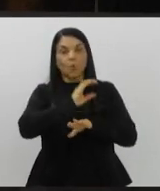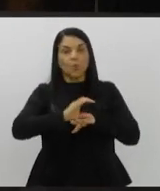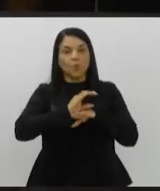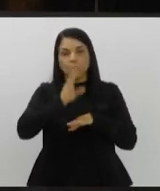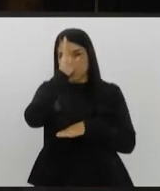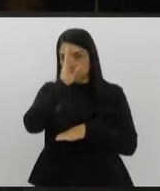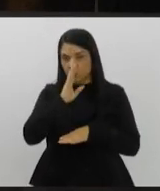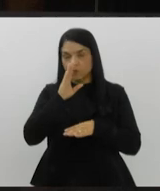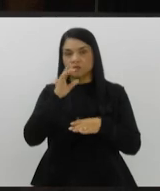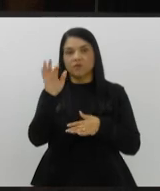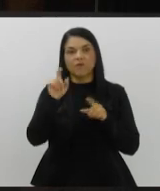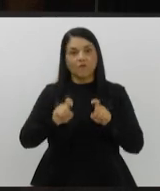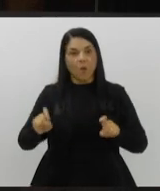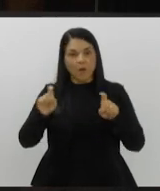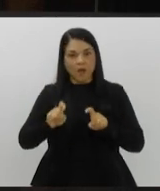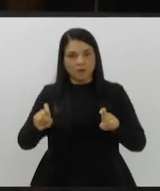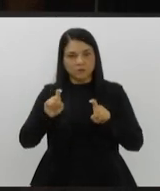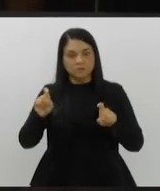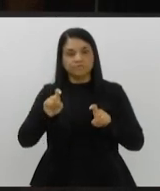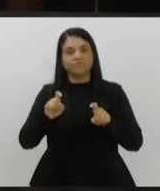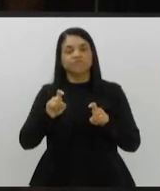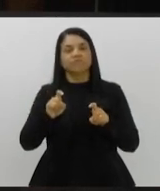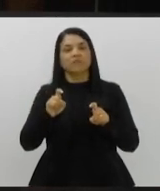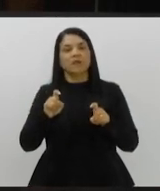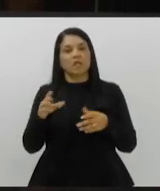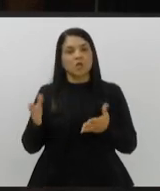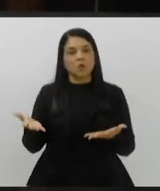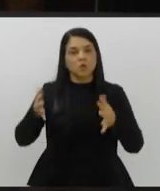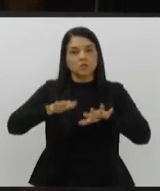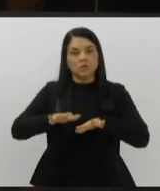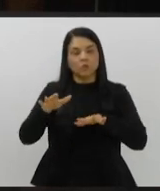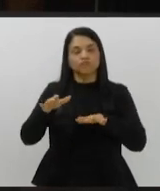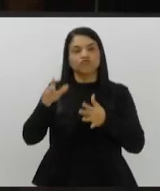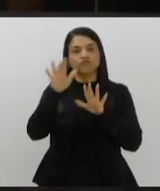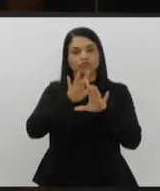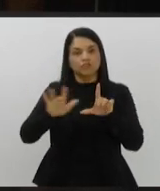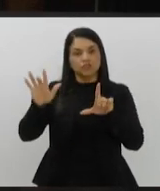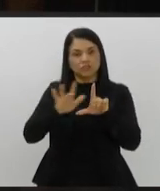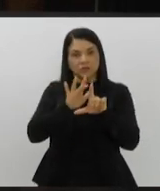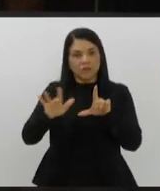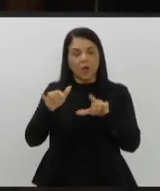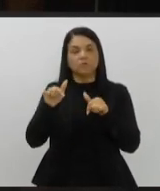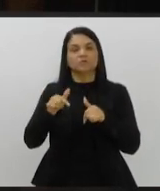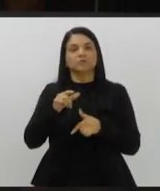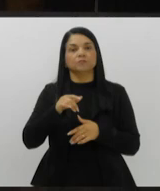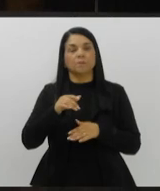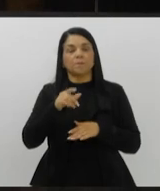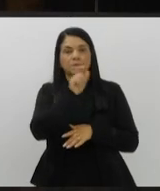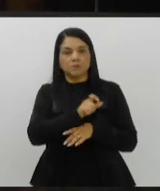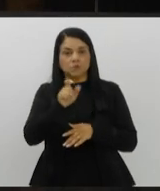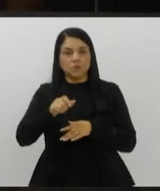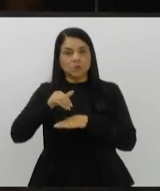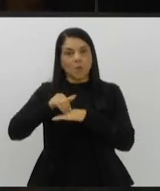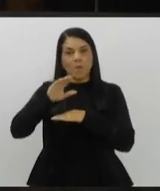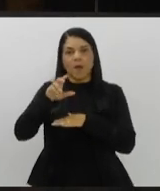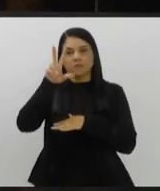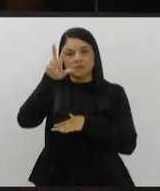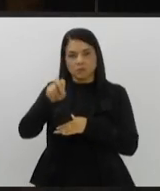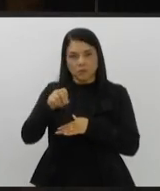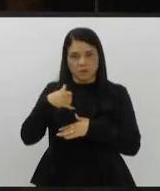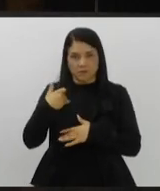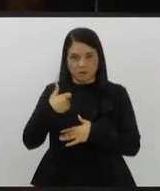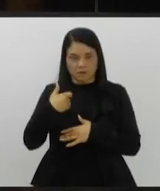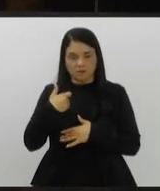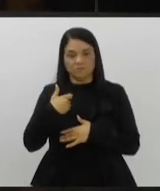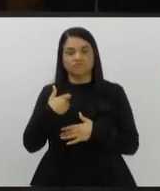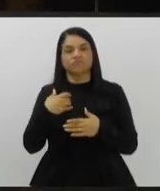gratuitos de informática visando a inclusão digital de pessoas com idade igual ou superior a 50 anos. Parecer das Comissões de Constituição e